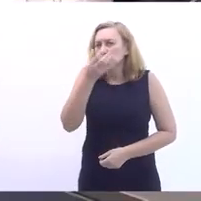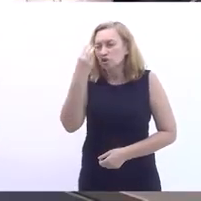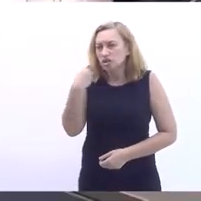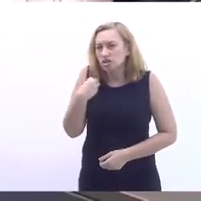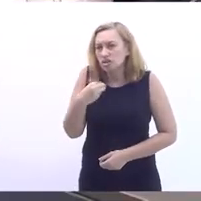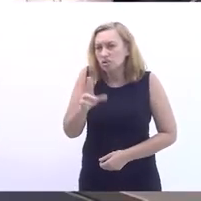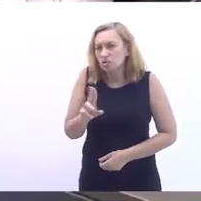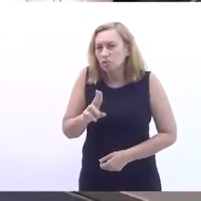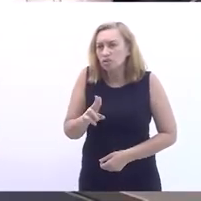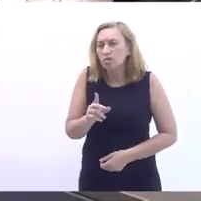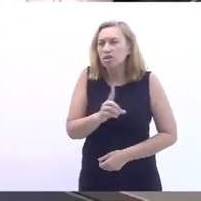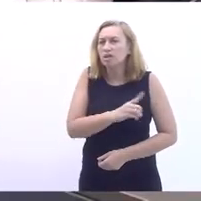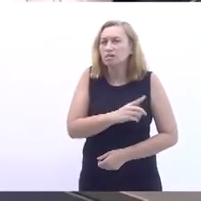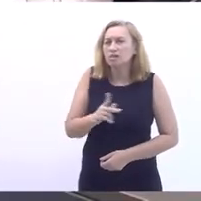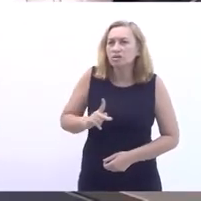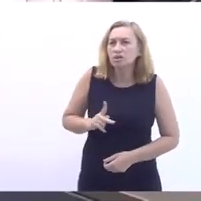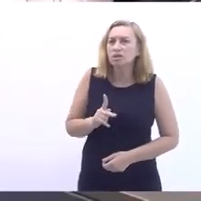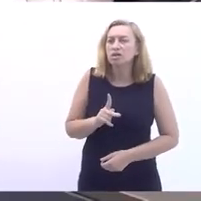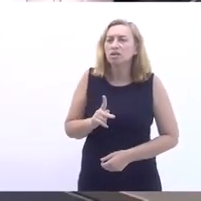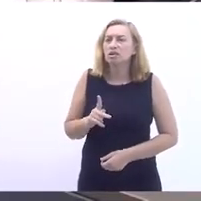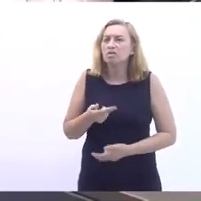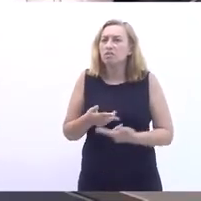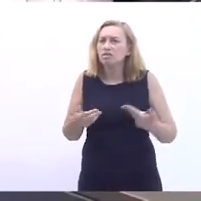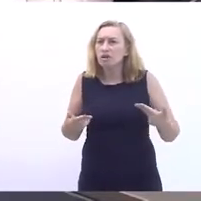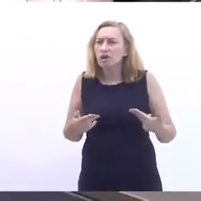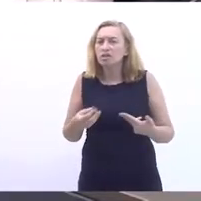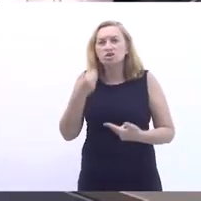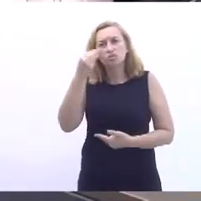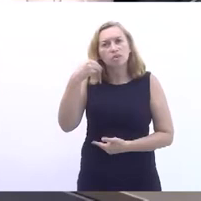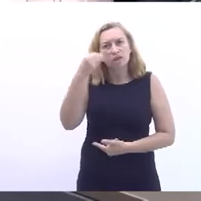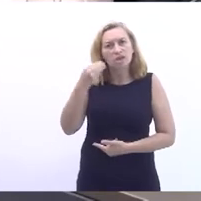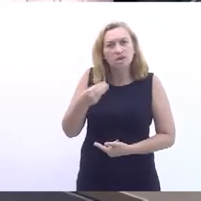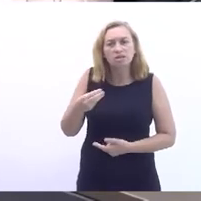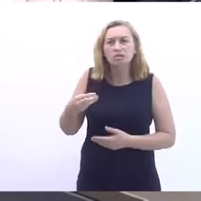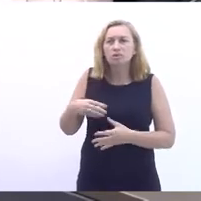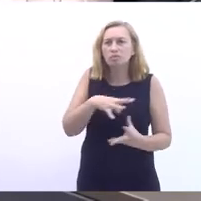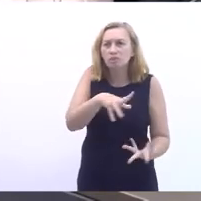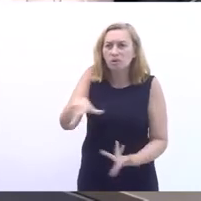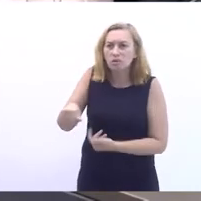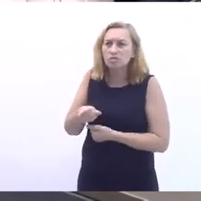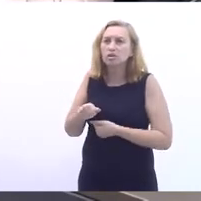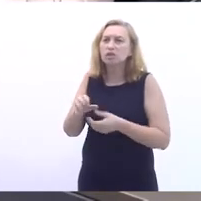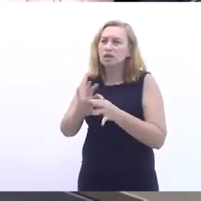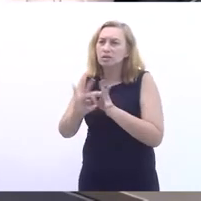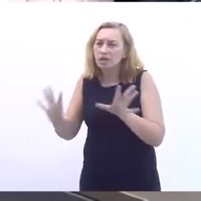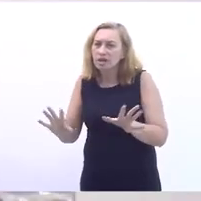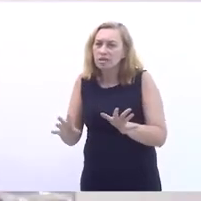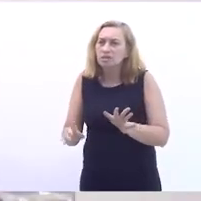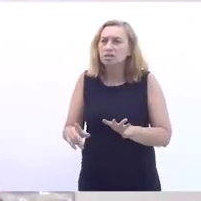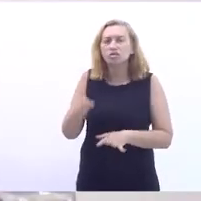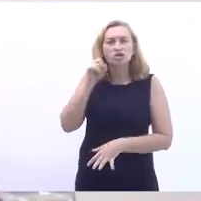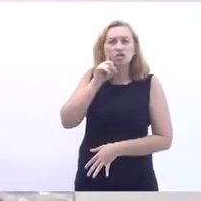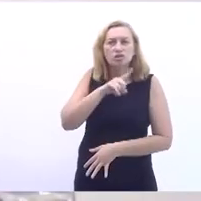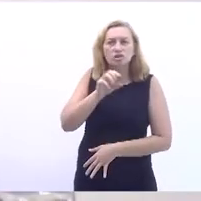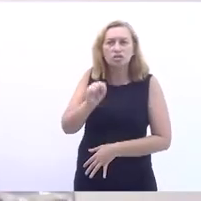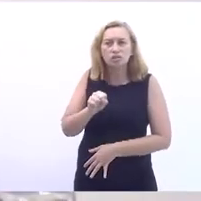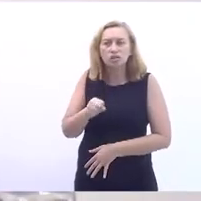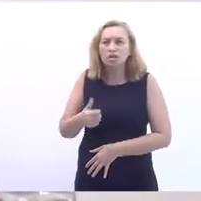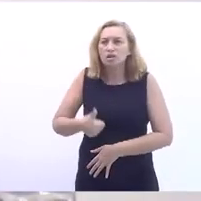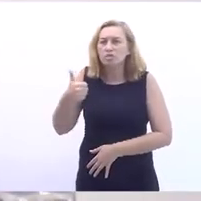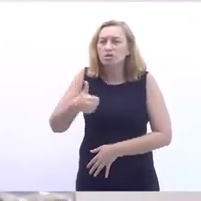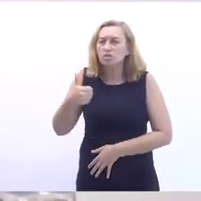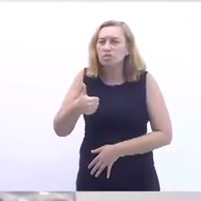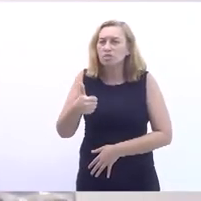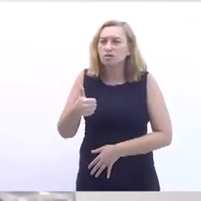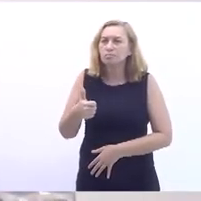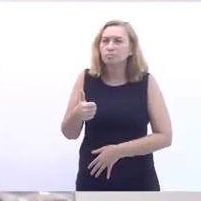colega da Defensoria Daniel a gente tem várias várias experiências é um monte de legalização né nos Estados Unidos México a gente teve uma primeira